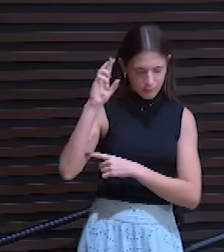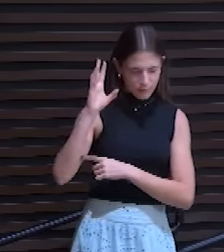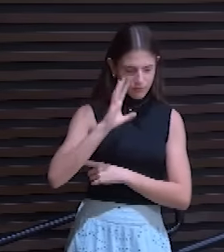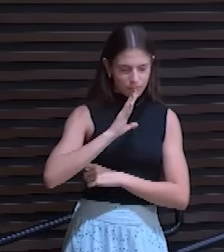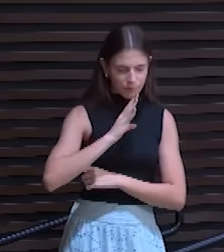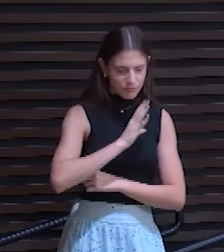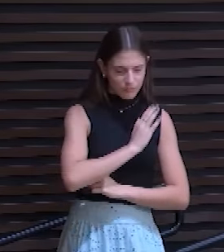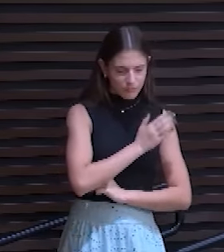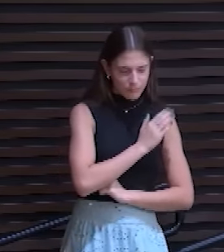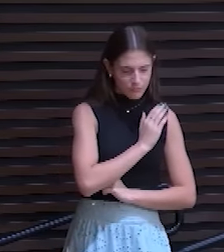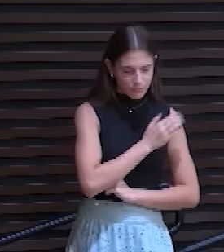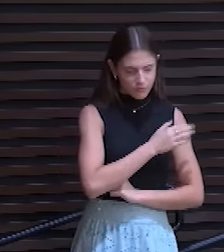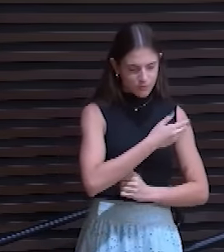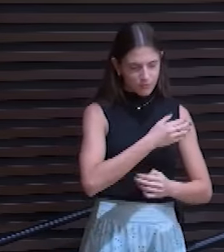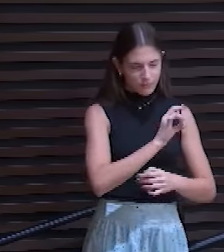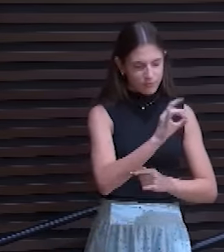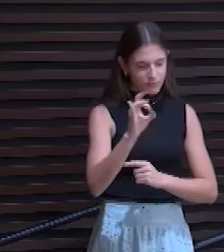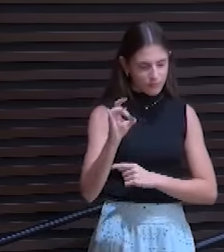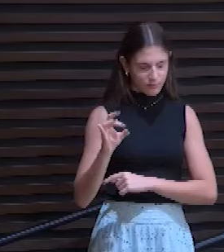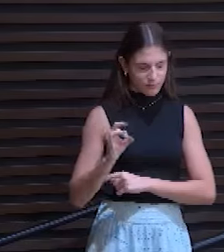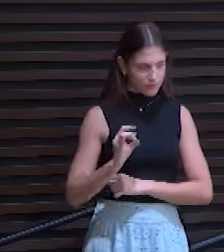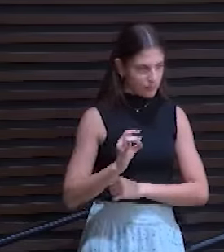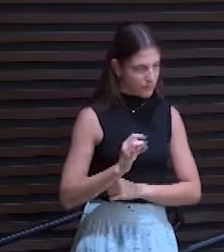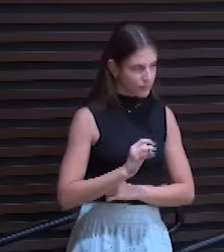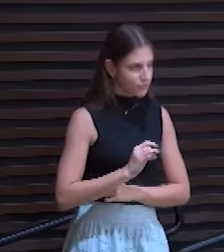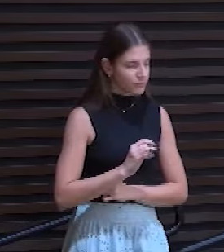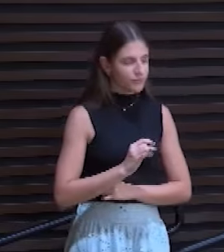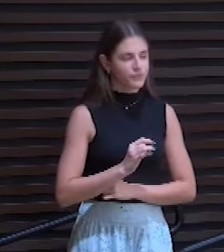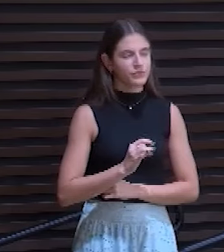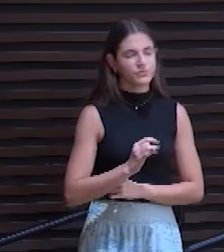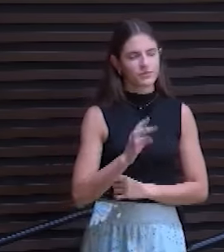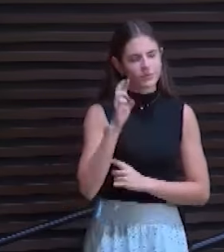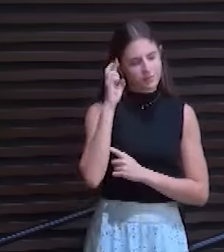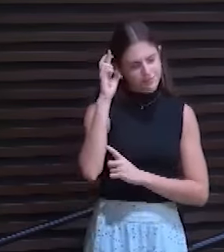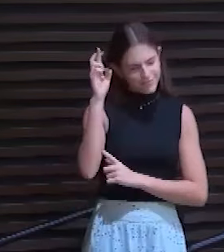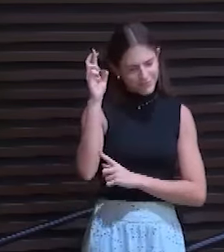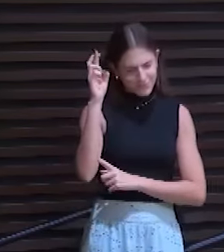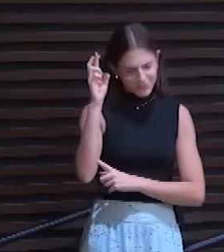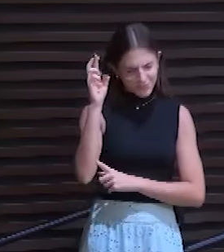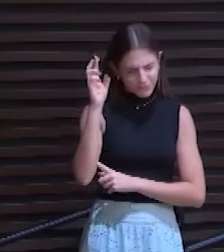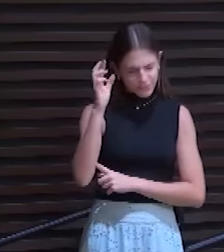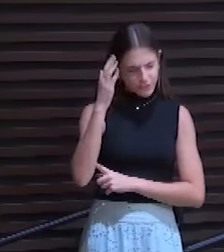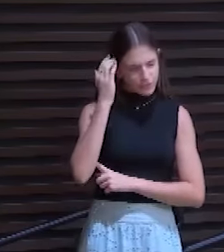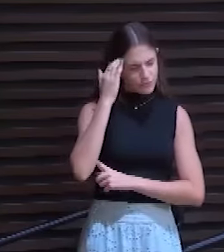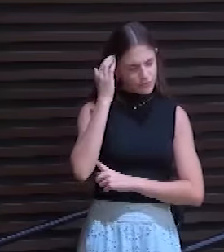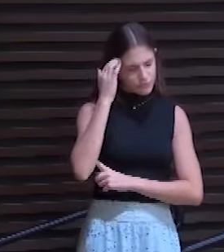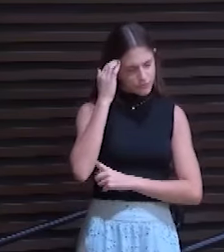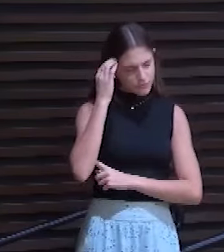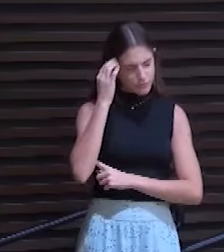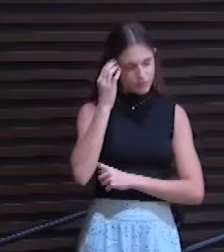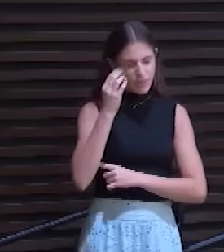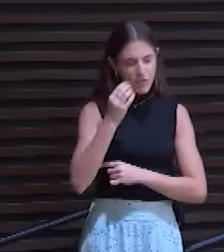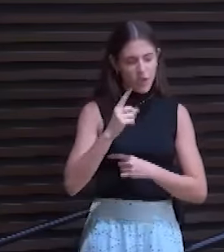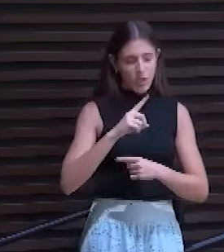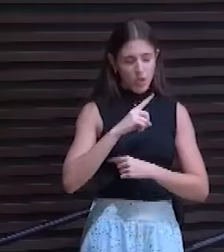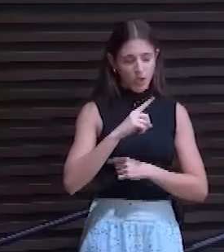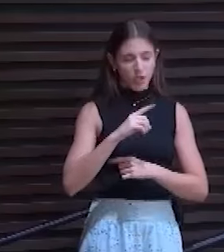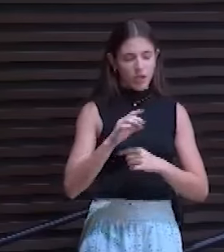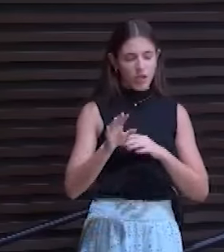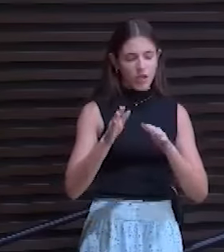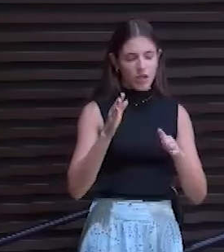cada pai, de cada mãe aqui nessa noite. E o Senhor sabe o quão proprietários nós queremos ser